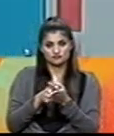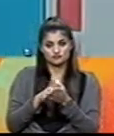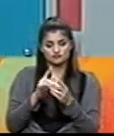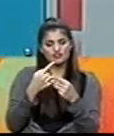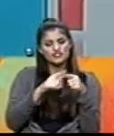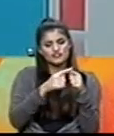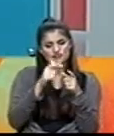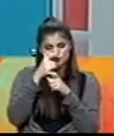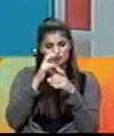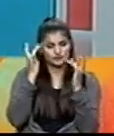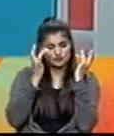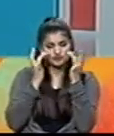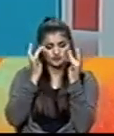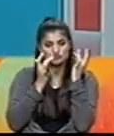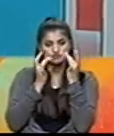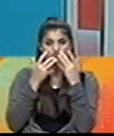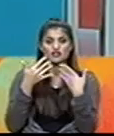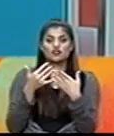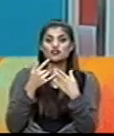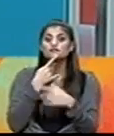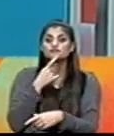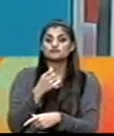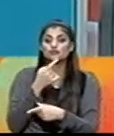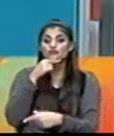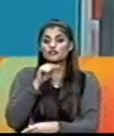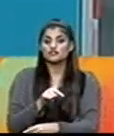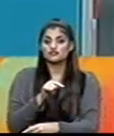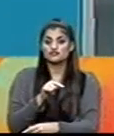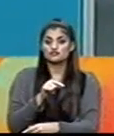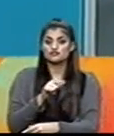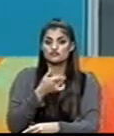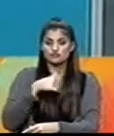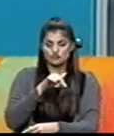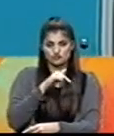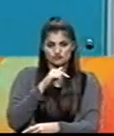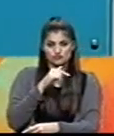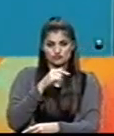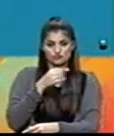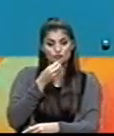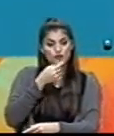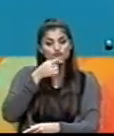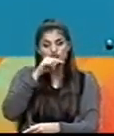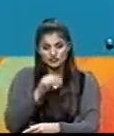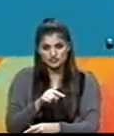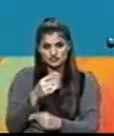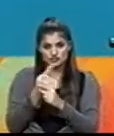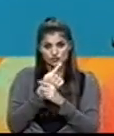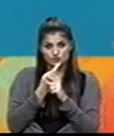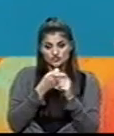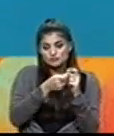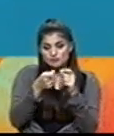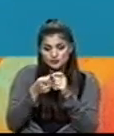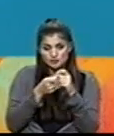filósofos e que é uma questão que hoje se coloca outra vez, que é nós voltarmos de facto a comer aquilo que está perto de nós.